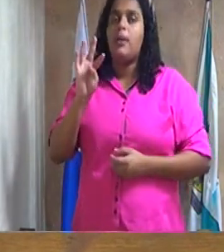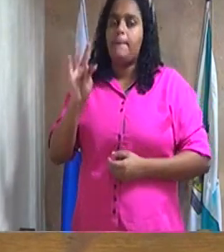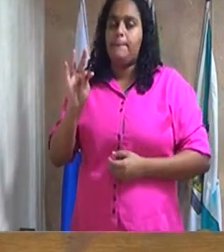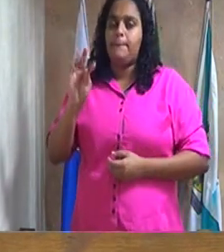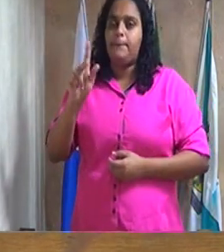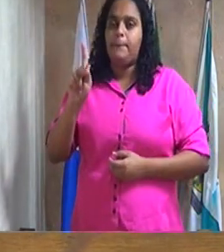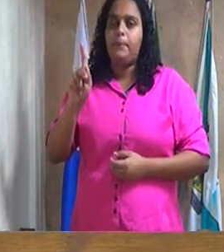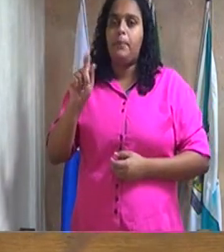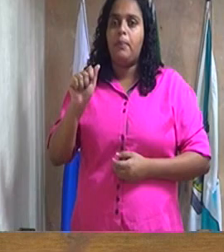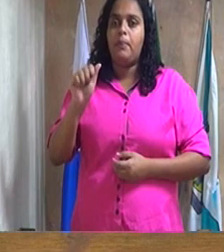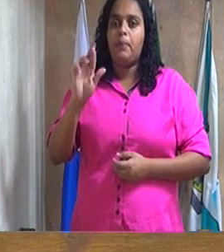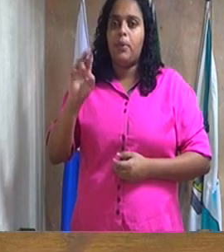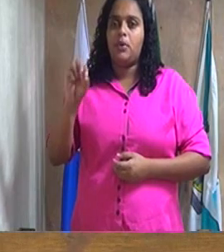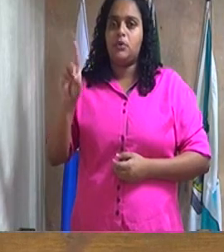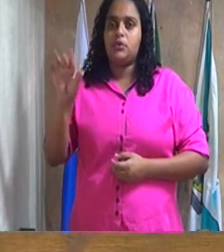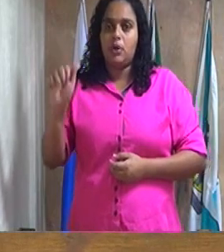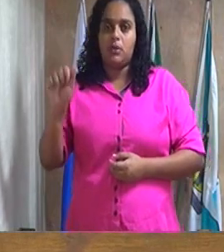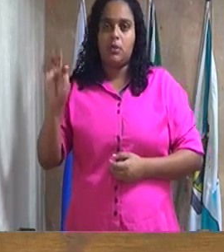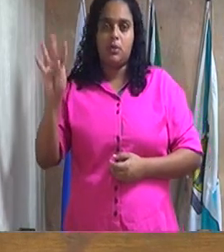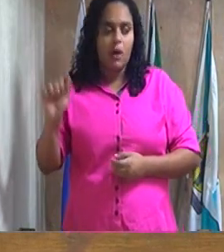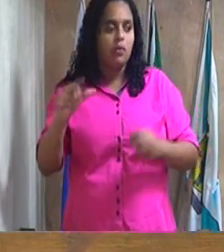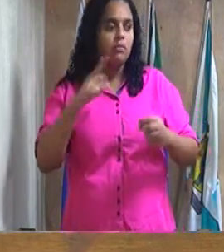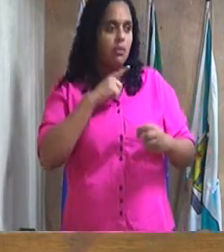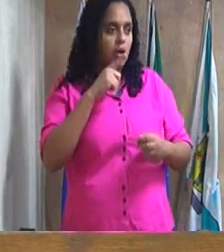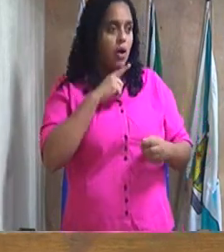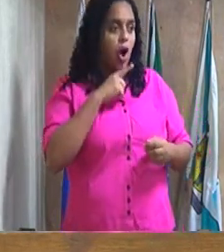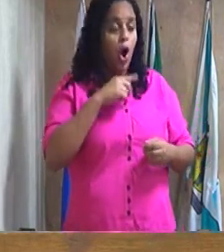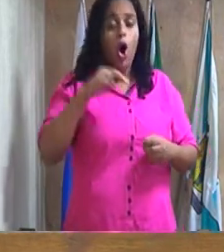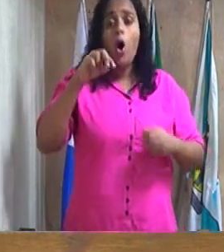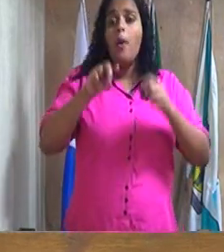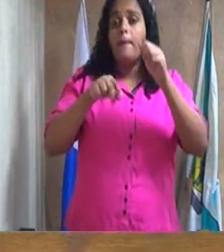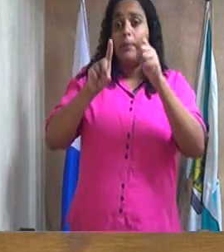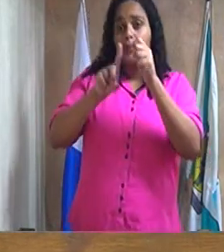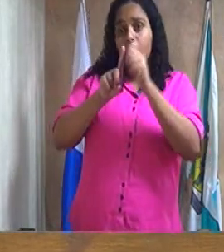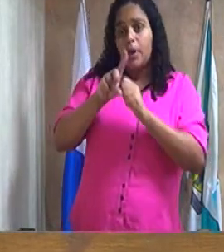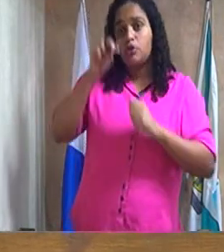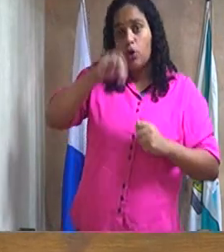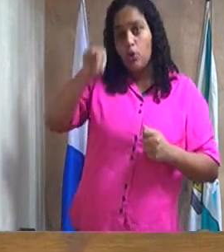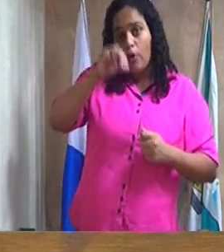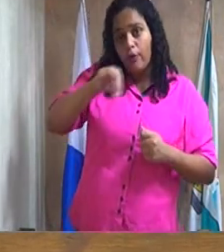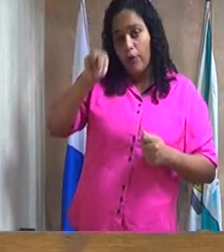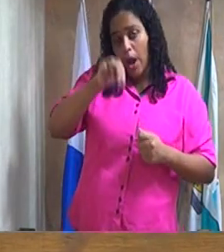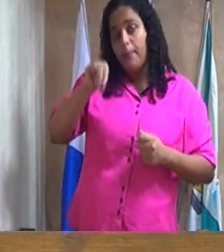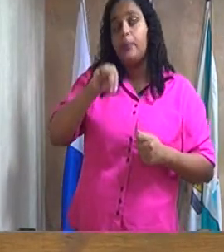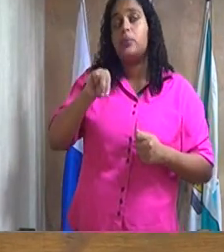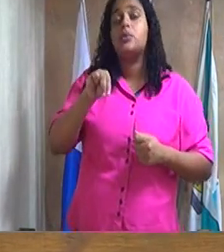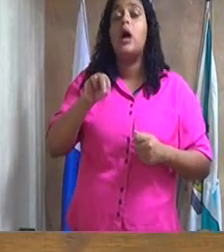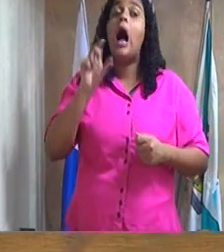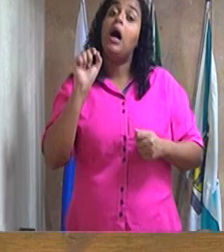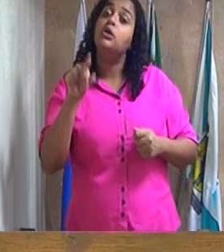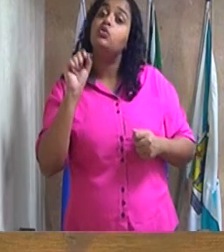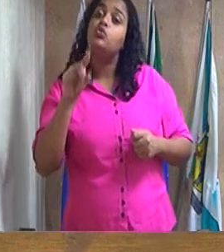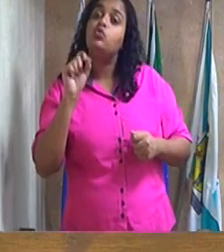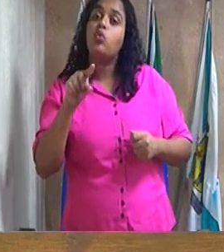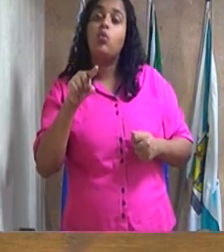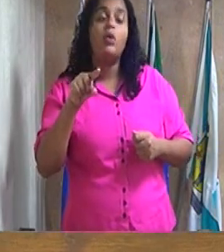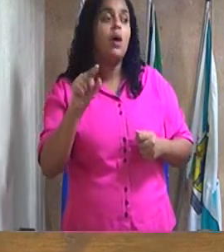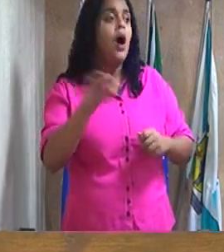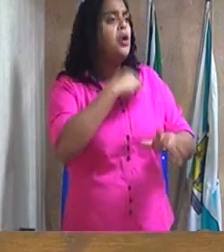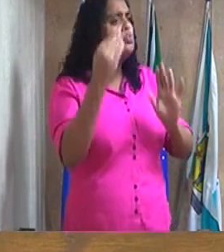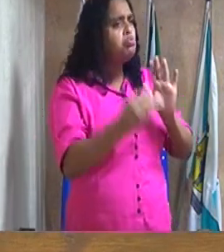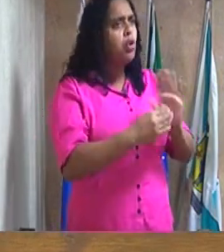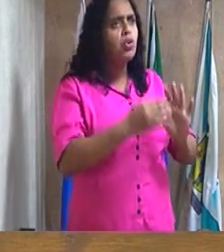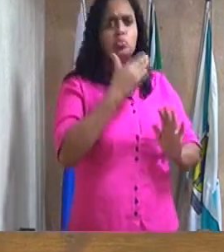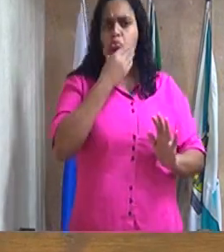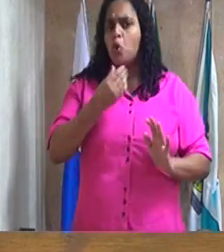esse tipo de câncer. Então, o Novembro Azul representa essa campanha, representa para que todos nós,